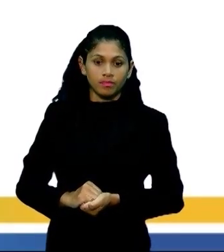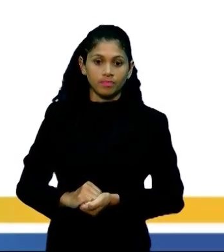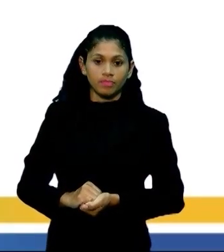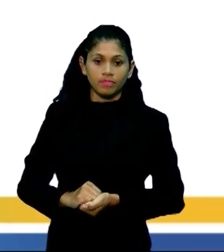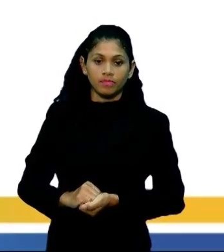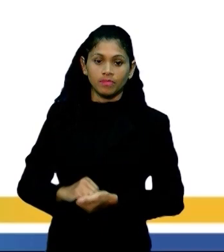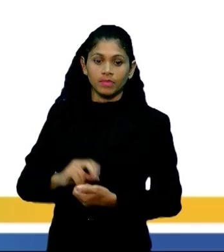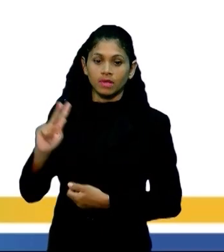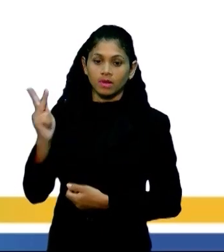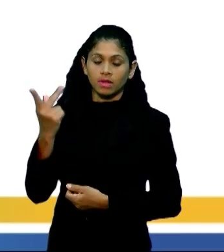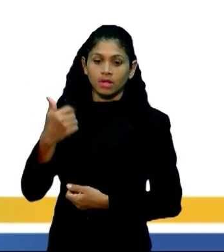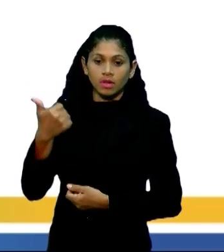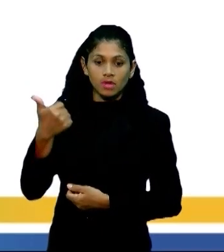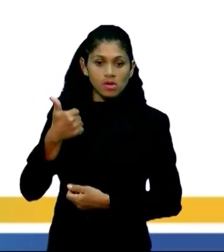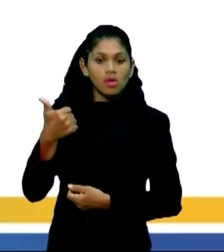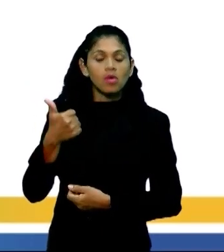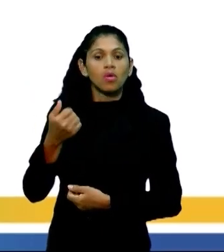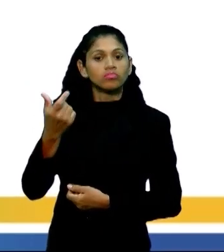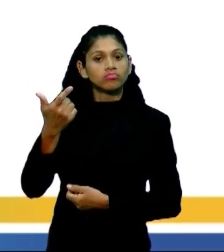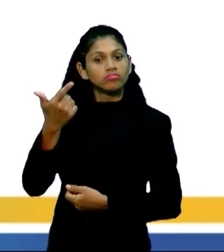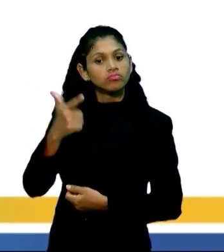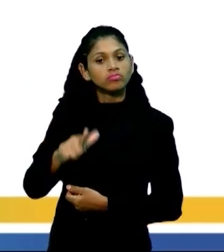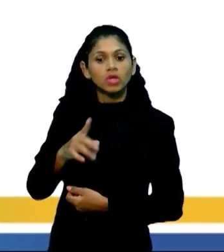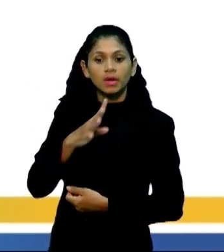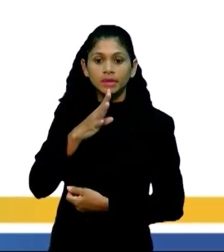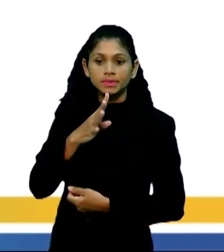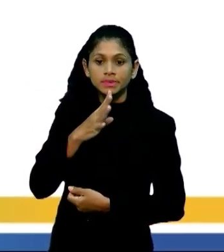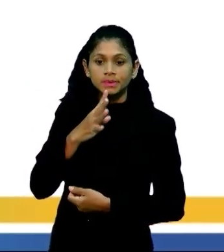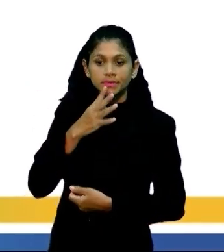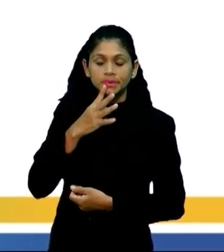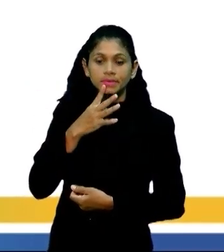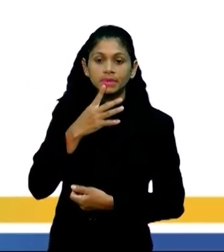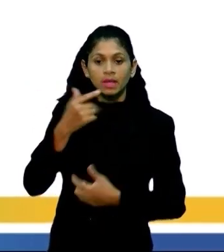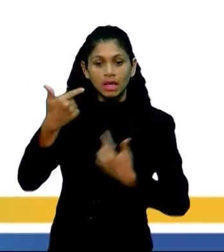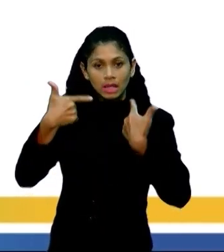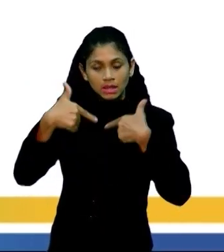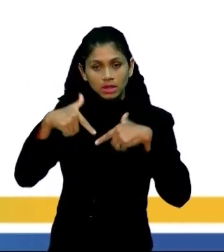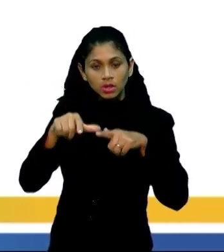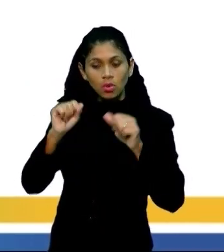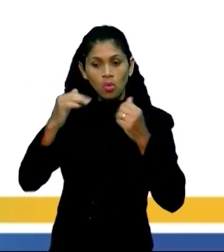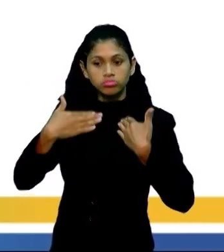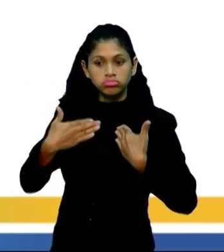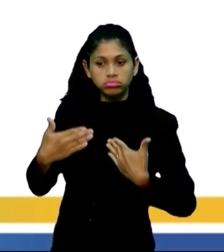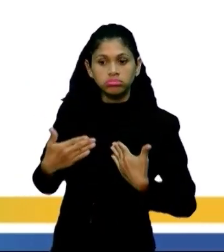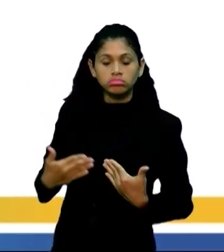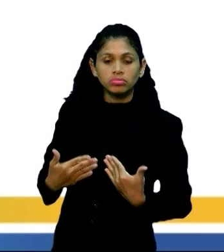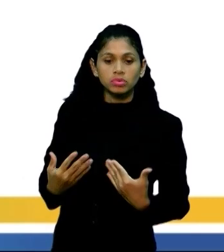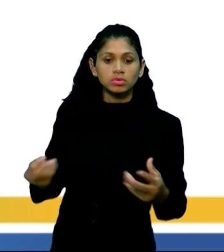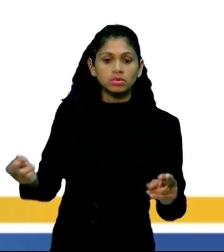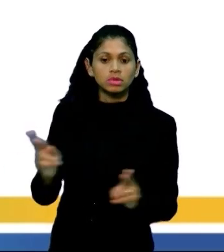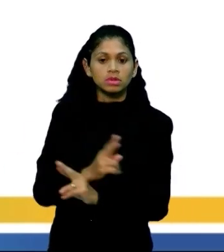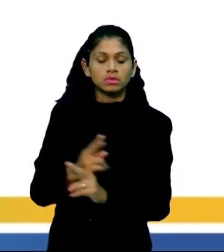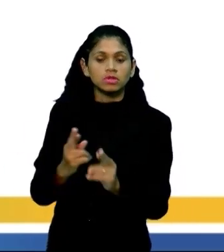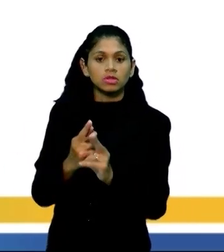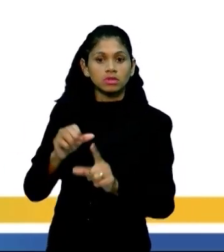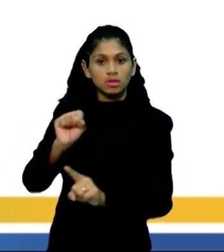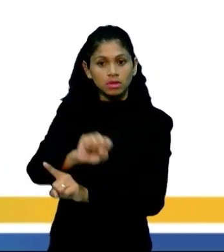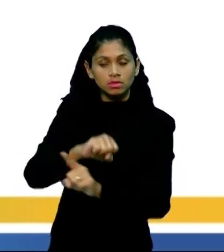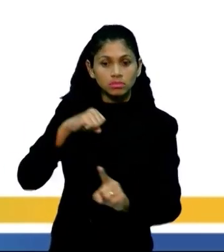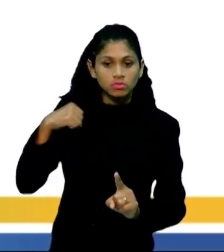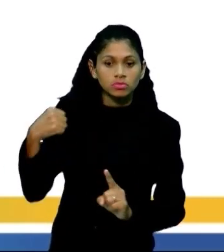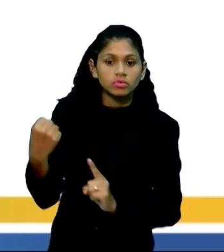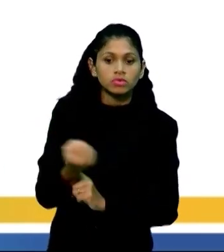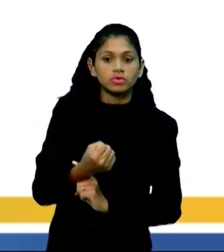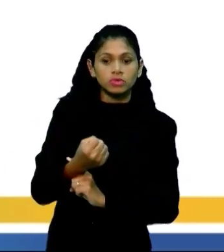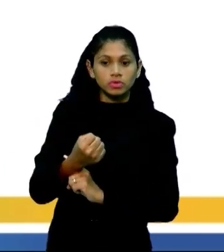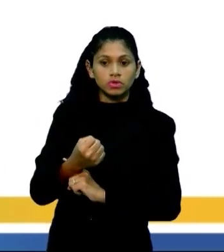é reconhecer a Linguagem corporal como meio de interação social considerando os limites de desempenho e